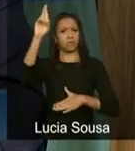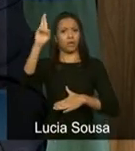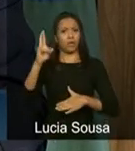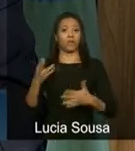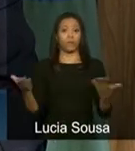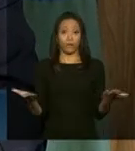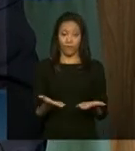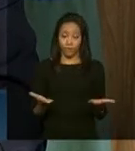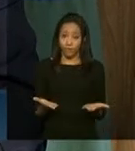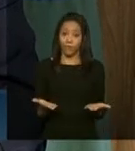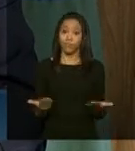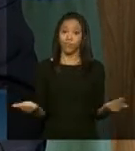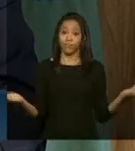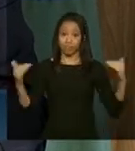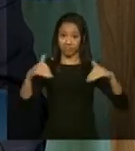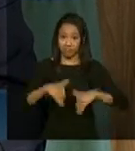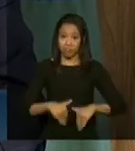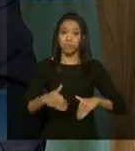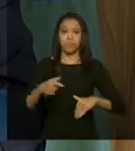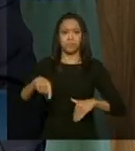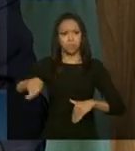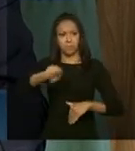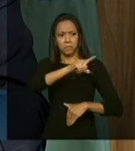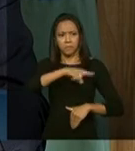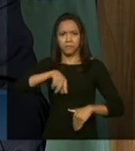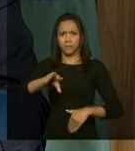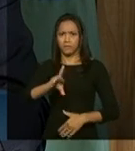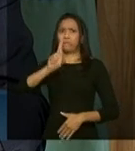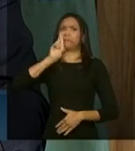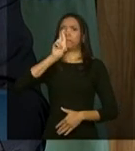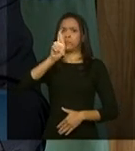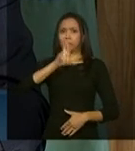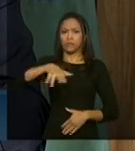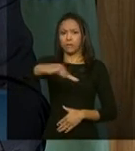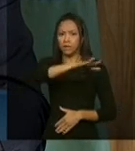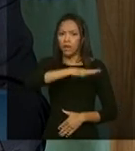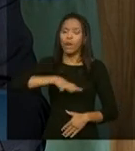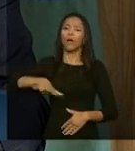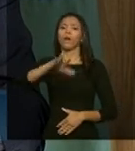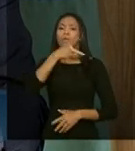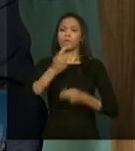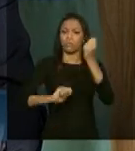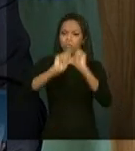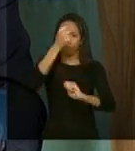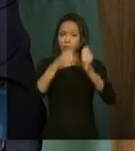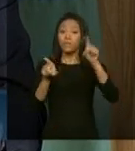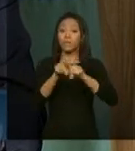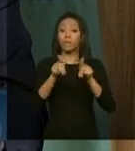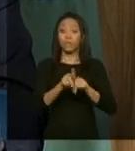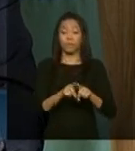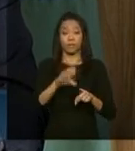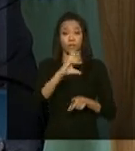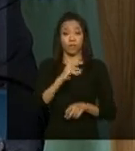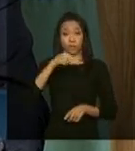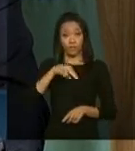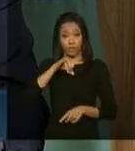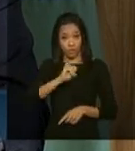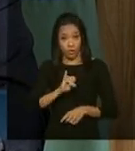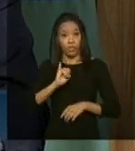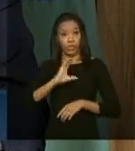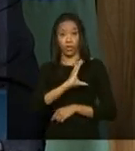que foram grandes lideranças no setor empresarial brasileiro, o Robson Andrade, presidente da CNI, que coordenou todo esse trabalho